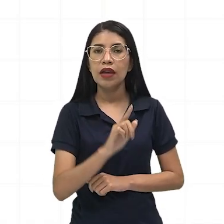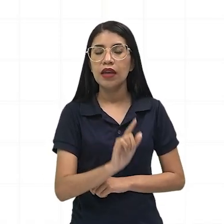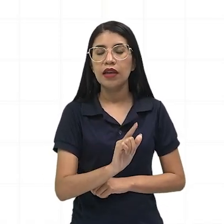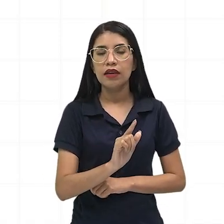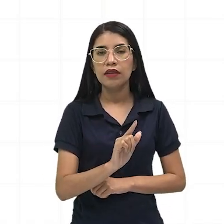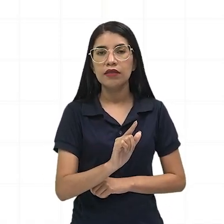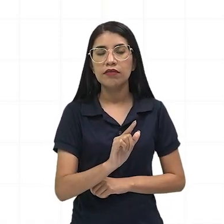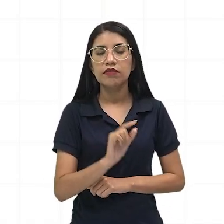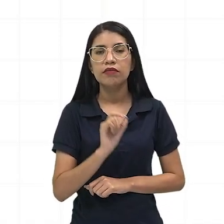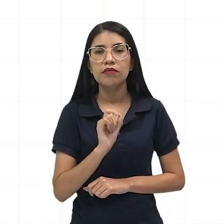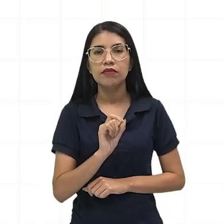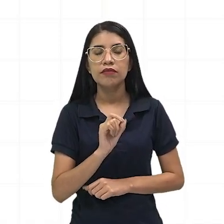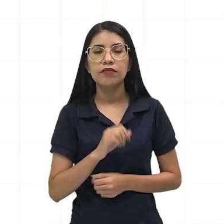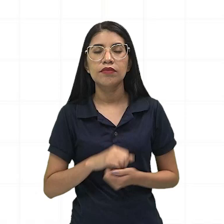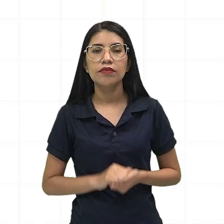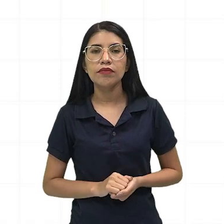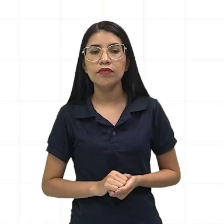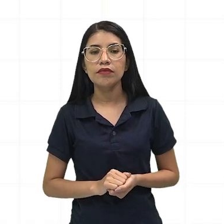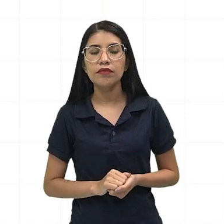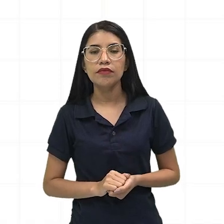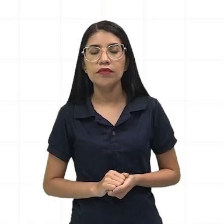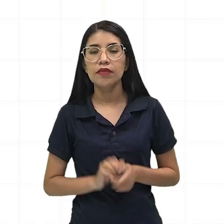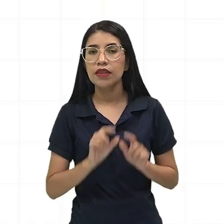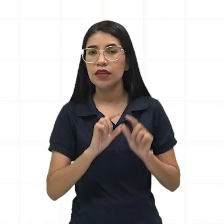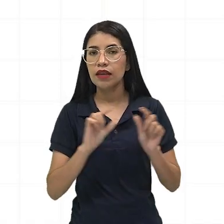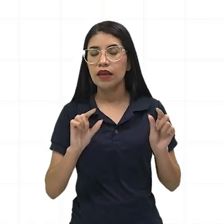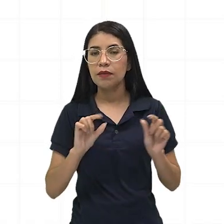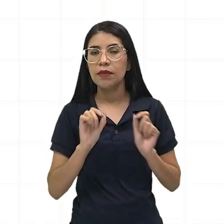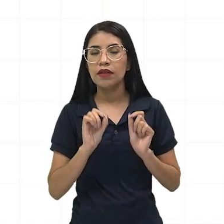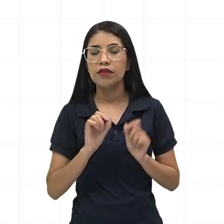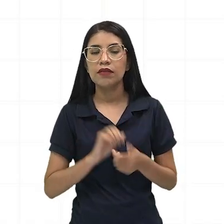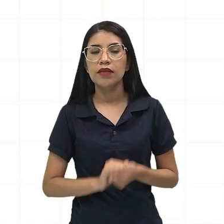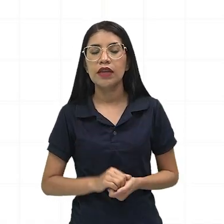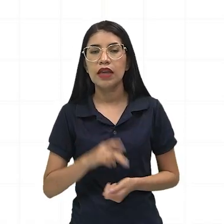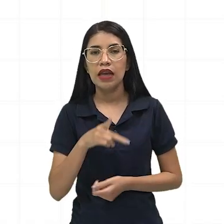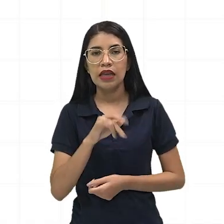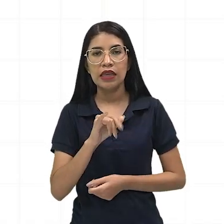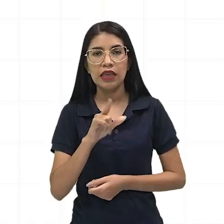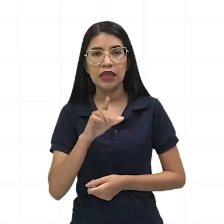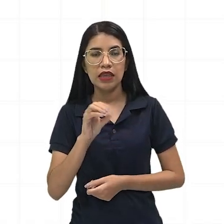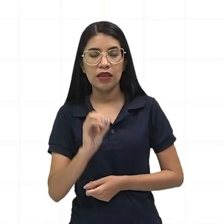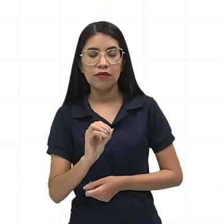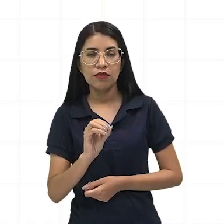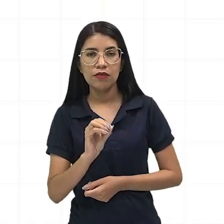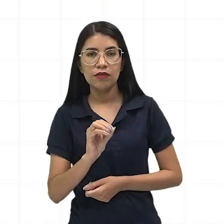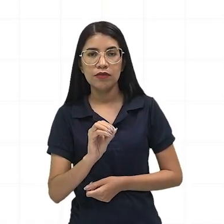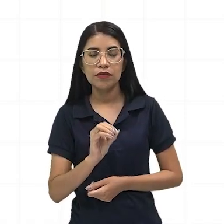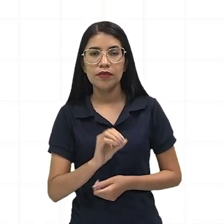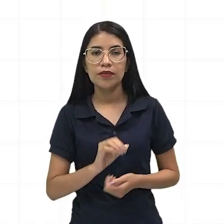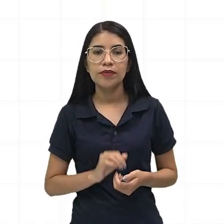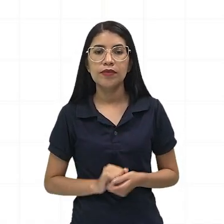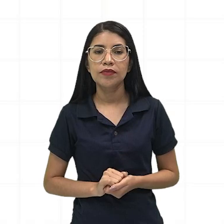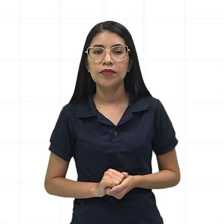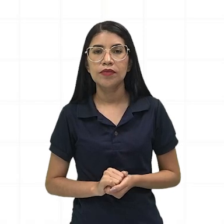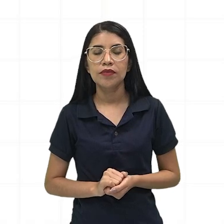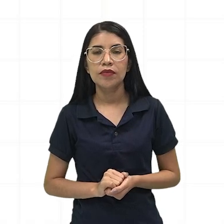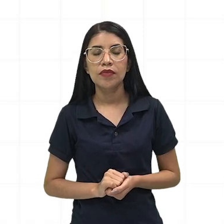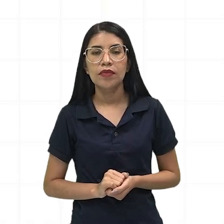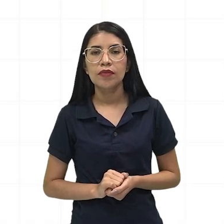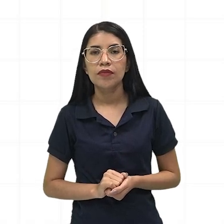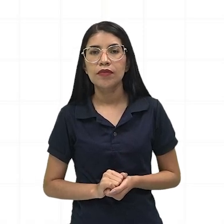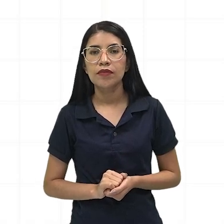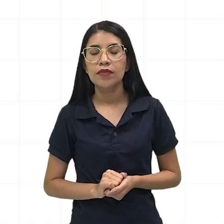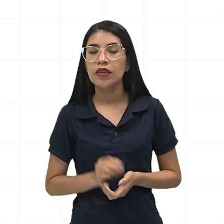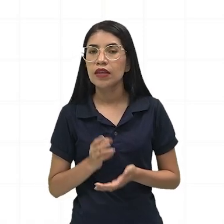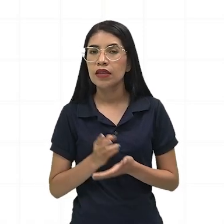K ele vem aqui do prefixo quilo, tá? Que